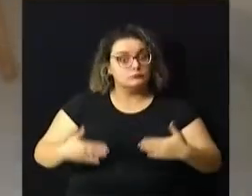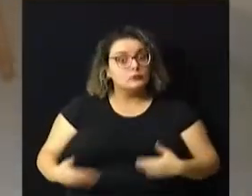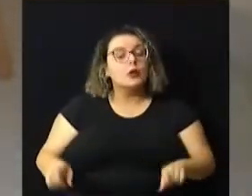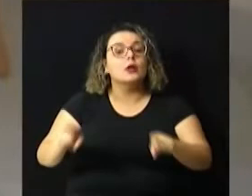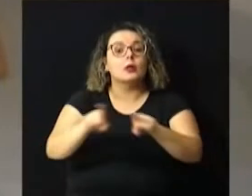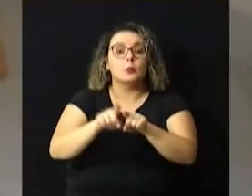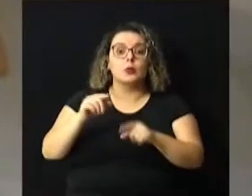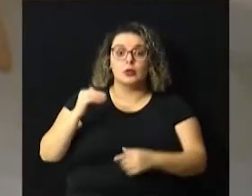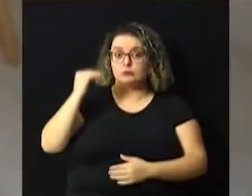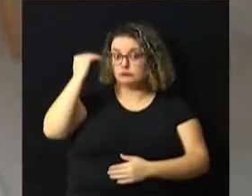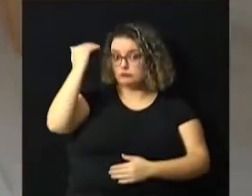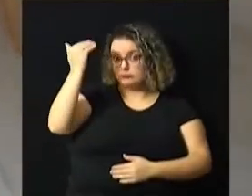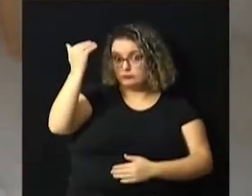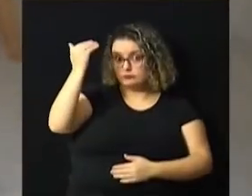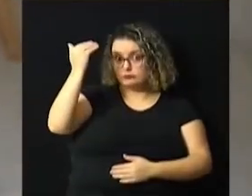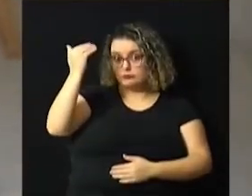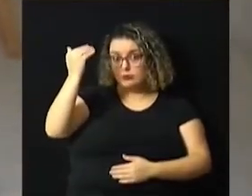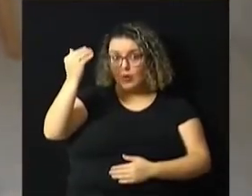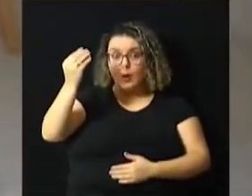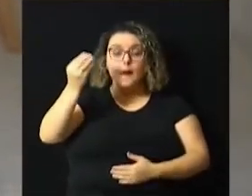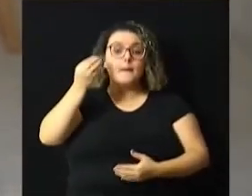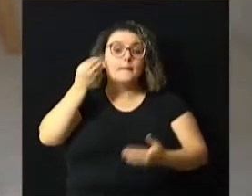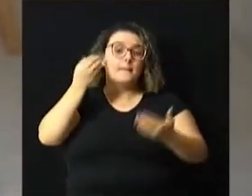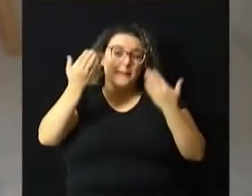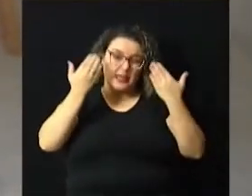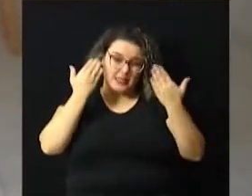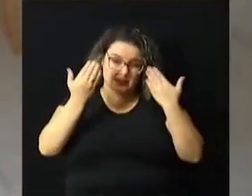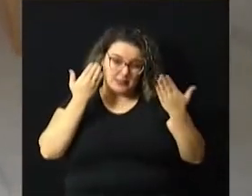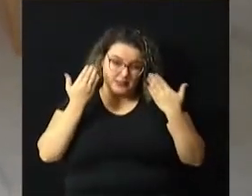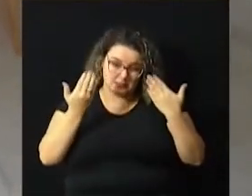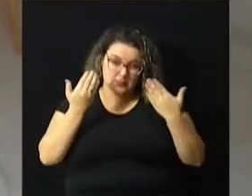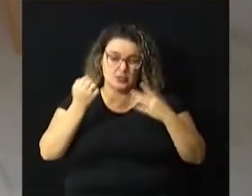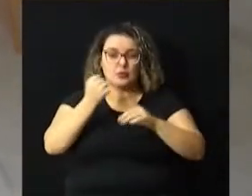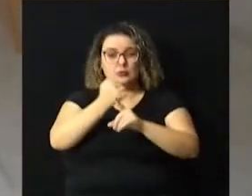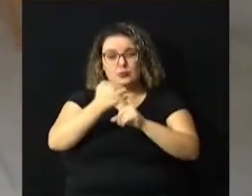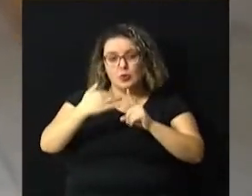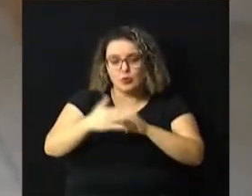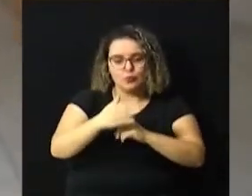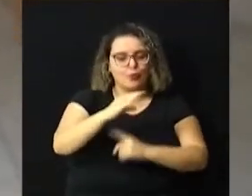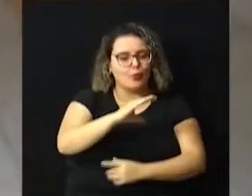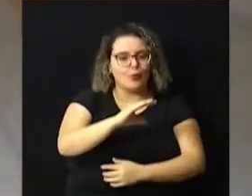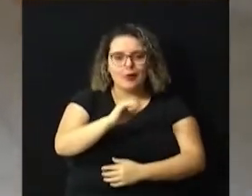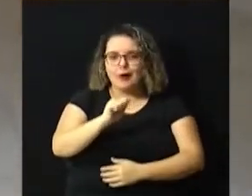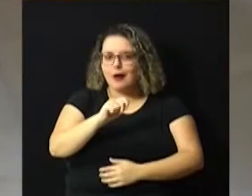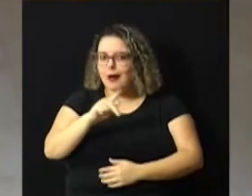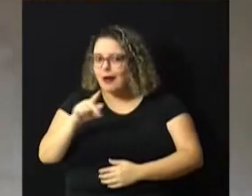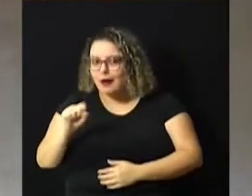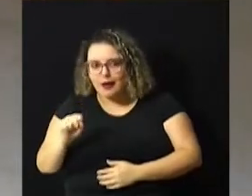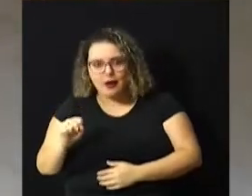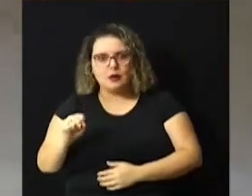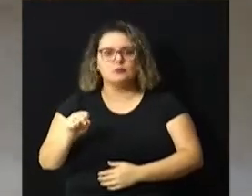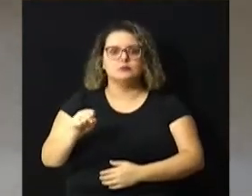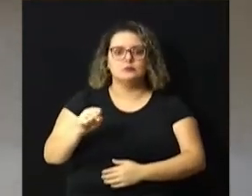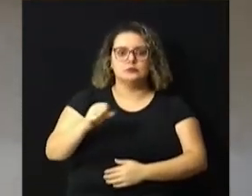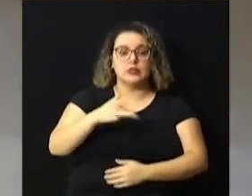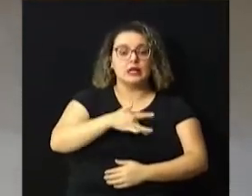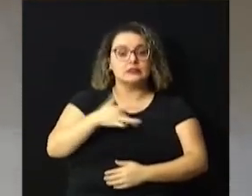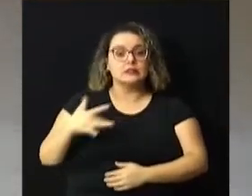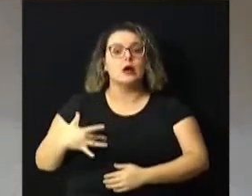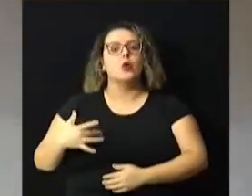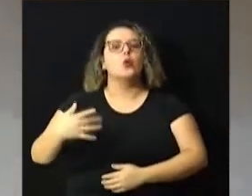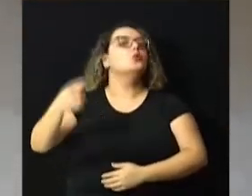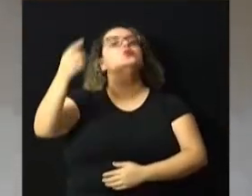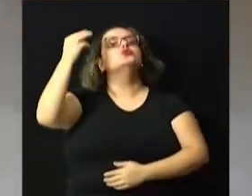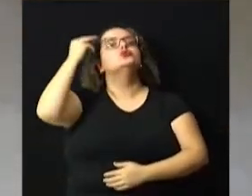adultos que têm alguma questão psicossocial, né? Que vivem no CAPS, fazem esses atendimentos, saúde mental. Na